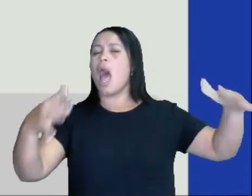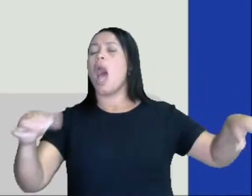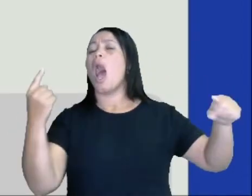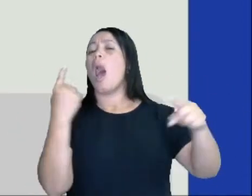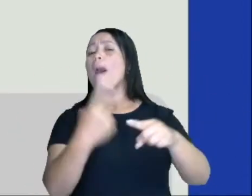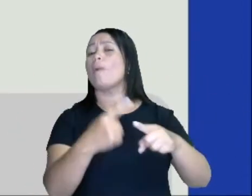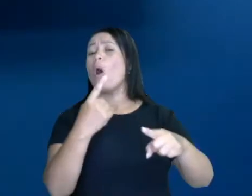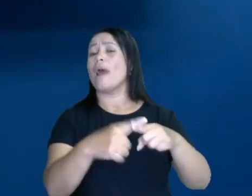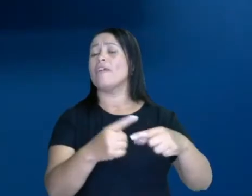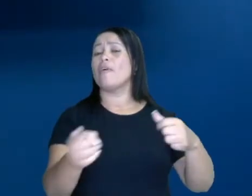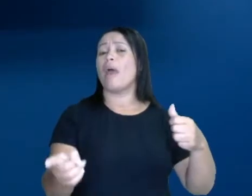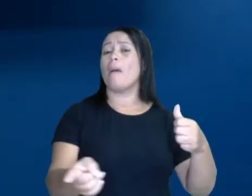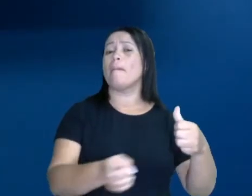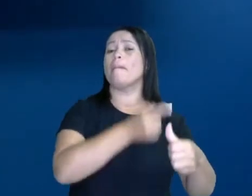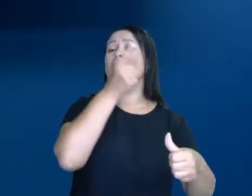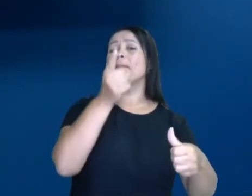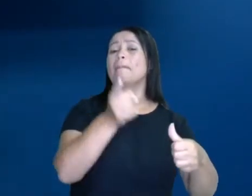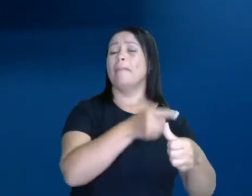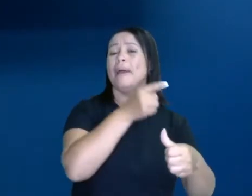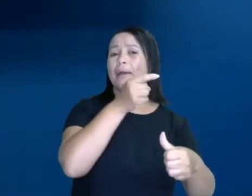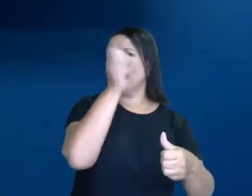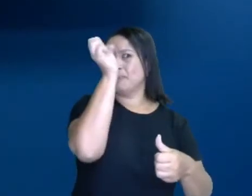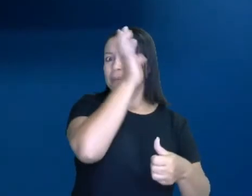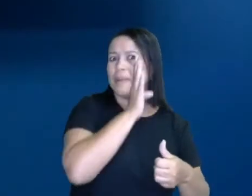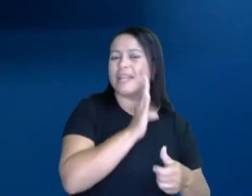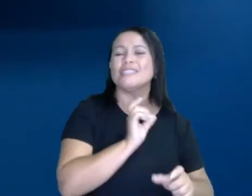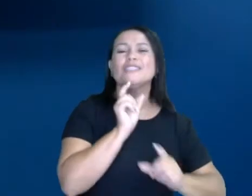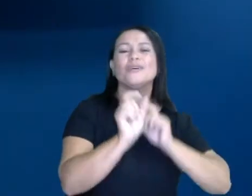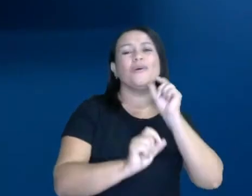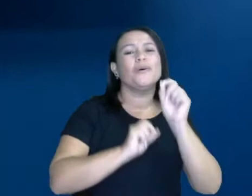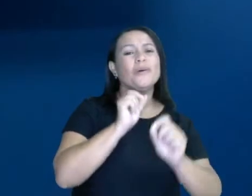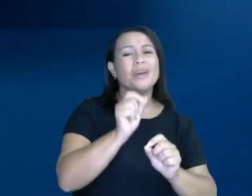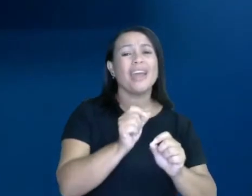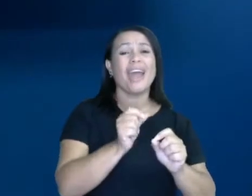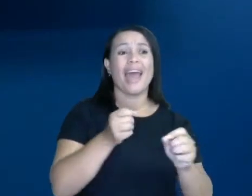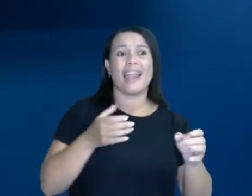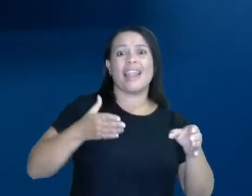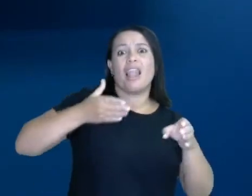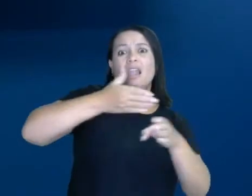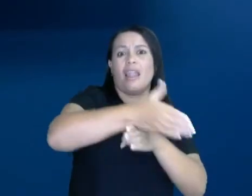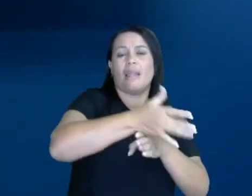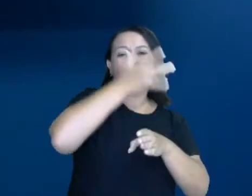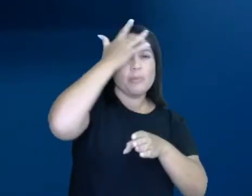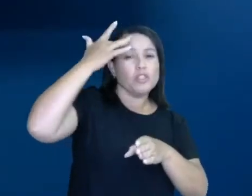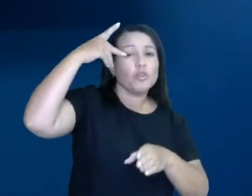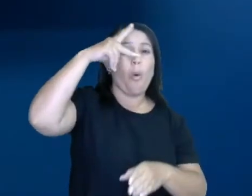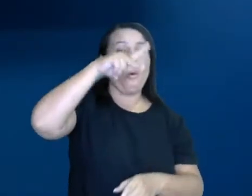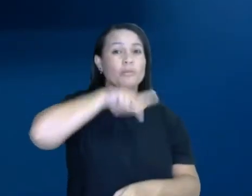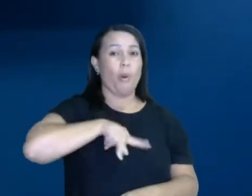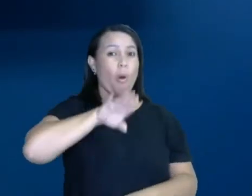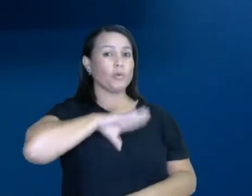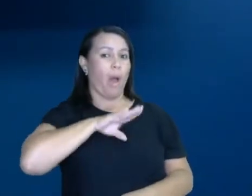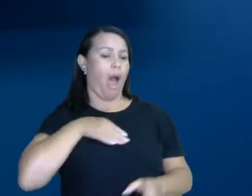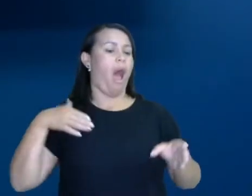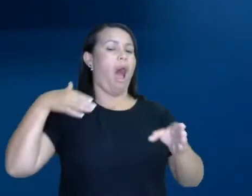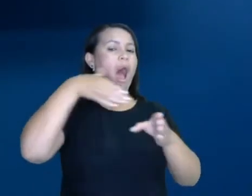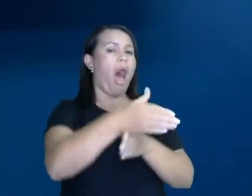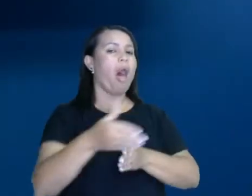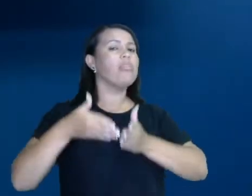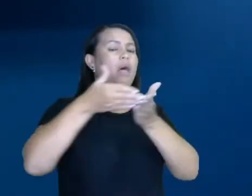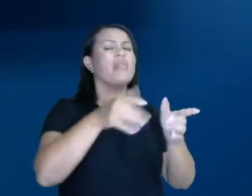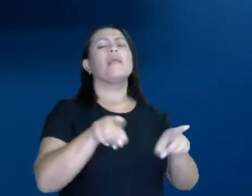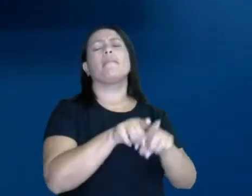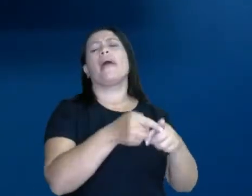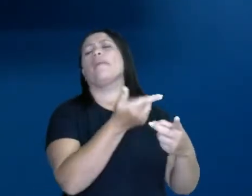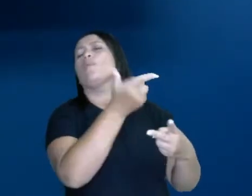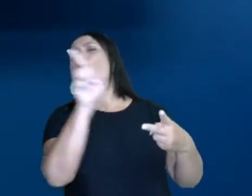foi a primeira parte, né, do Brasil a ser aí invadida pelos colonos portugueses, tá bem? Também por outros